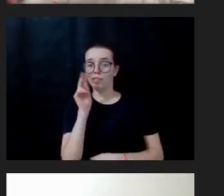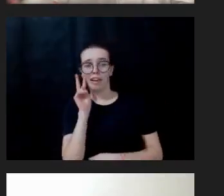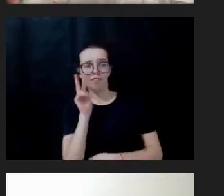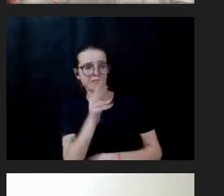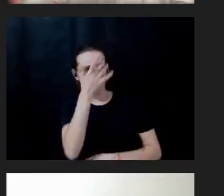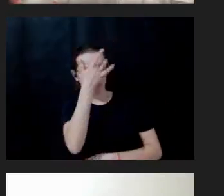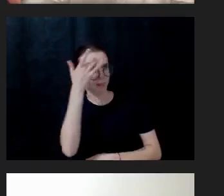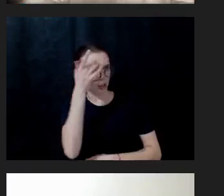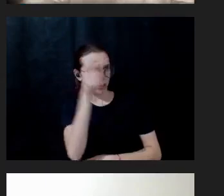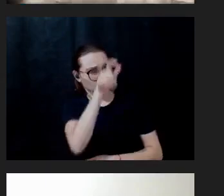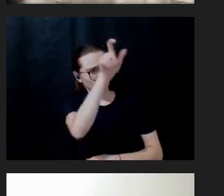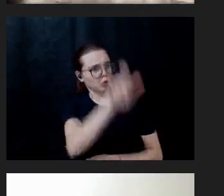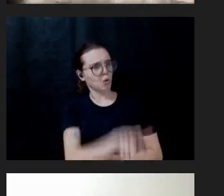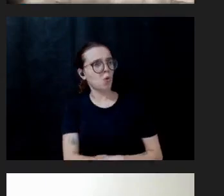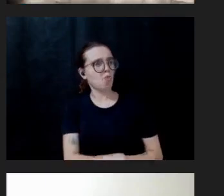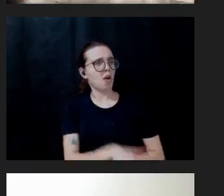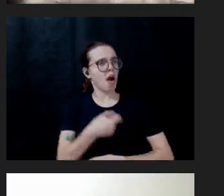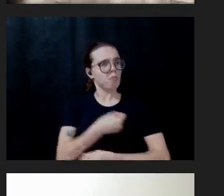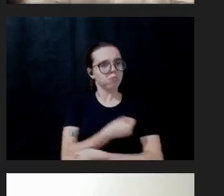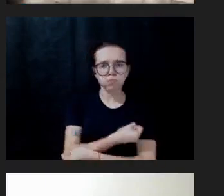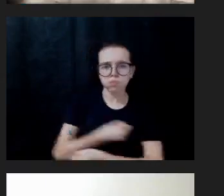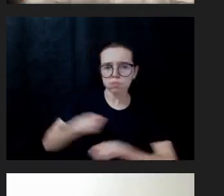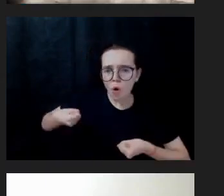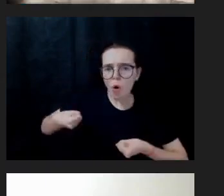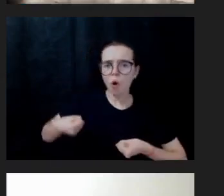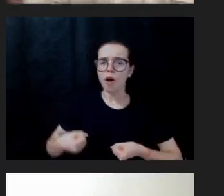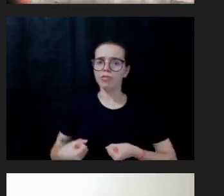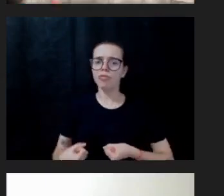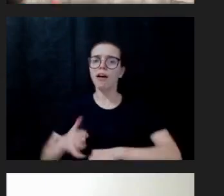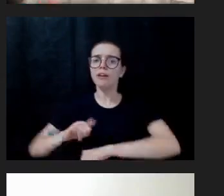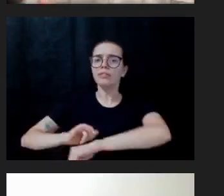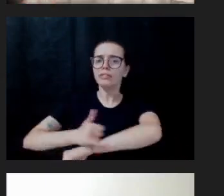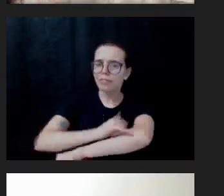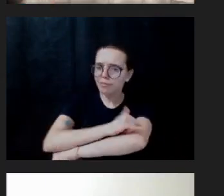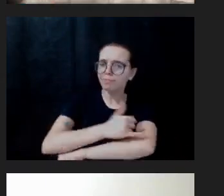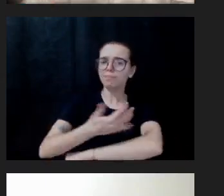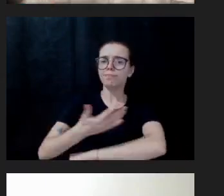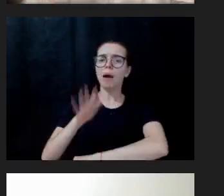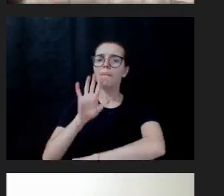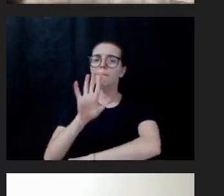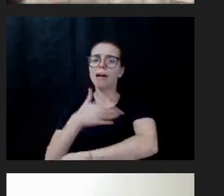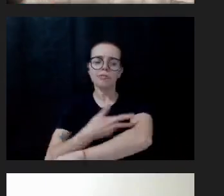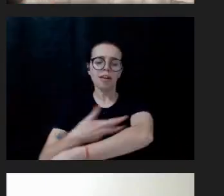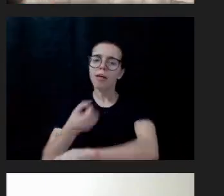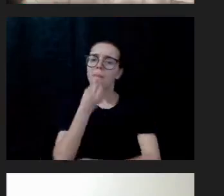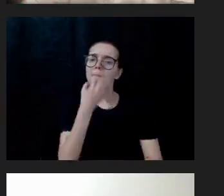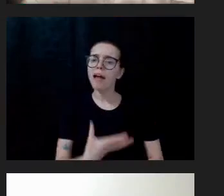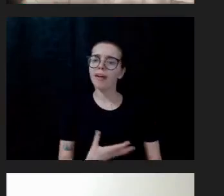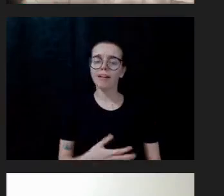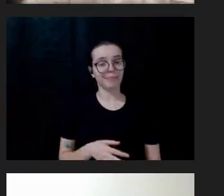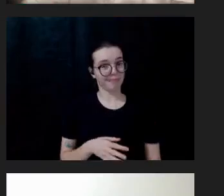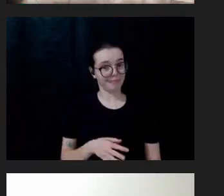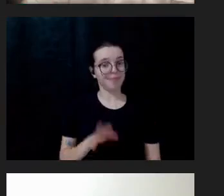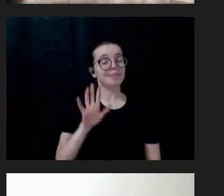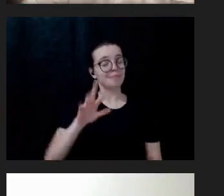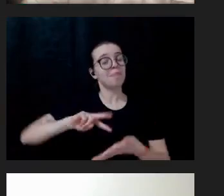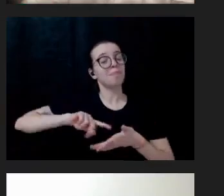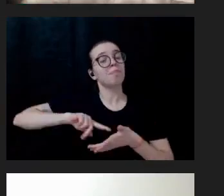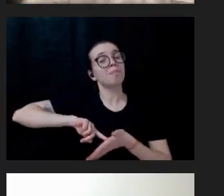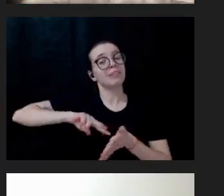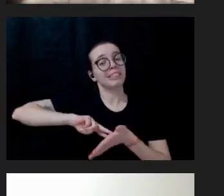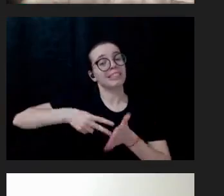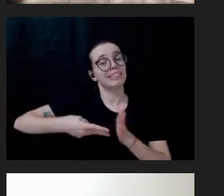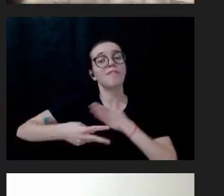é, gorda com exames normais, mas não deu tempo ainda daquilo acontecer.